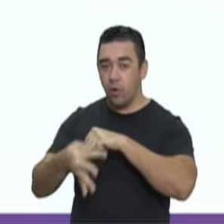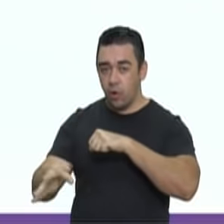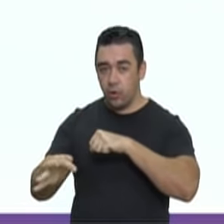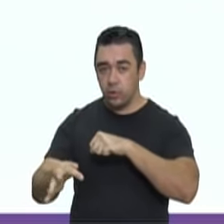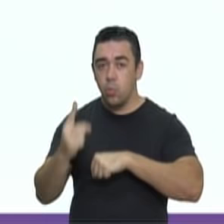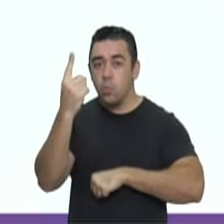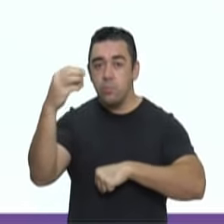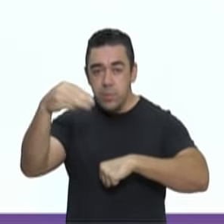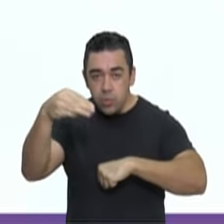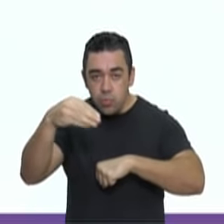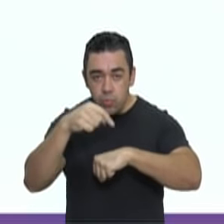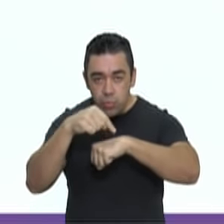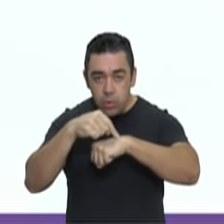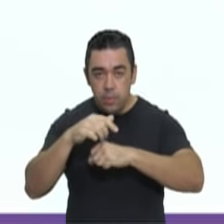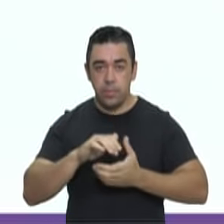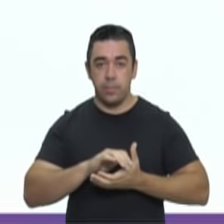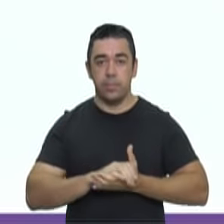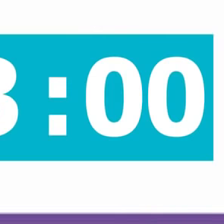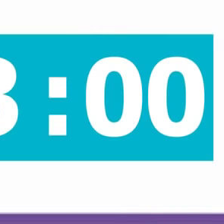tempo aí na tela para você.